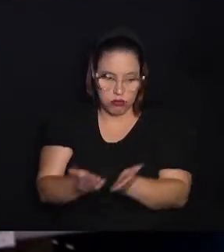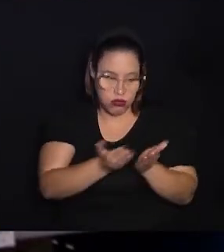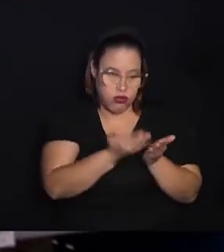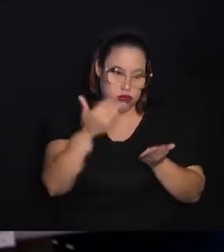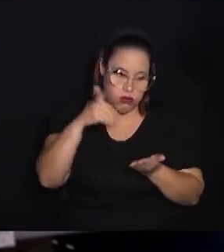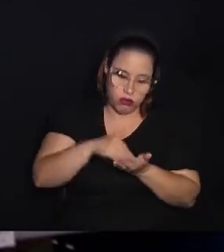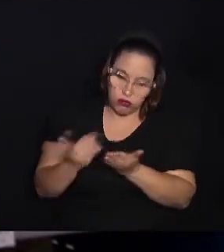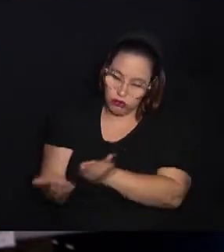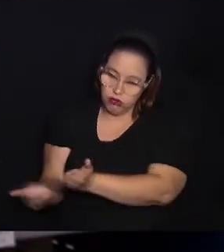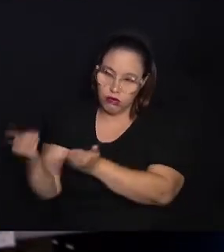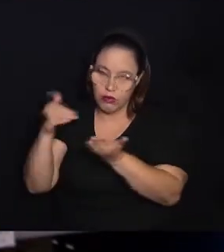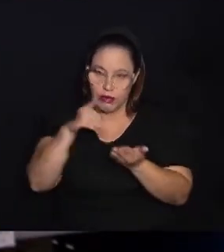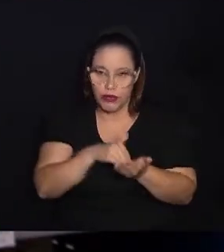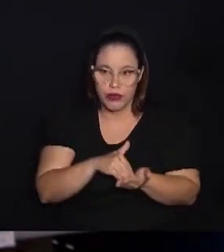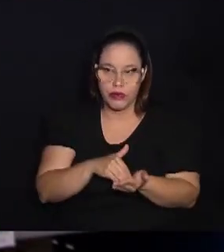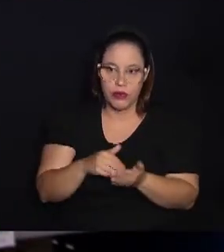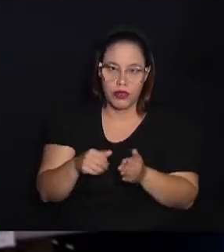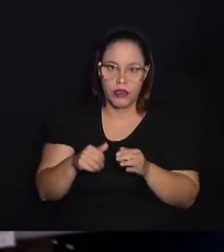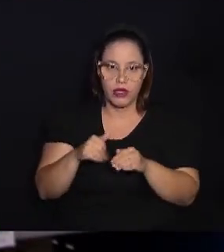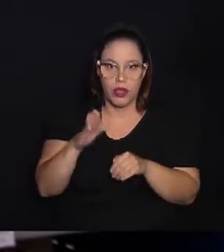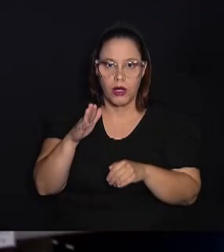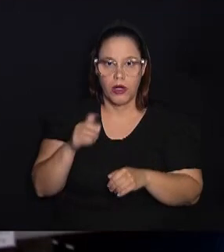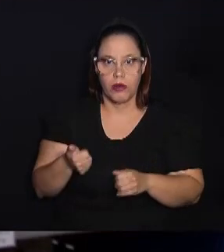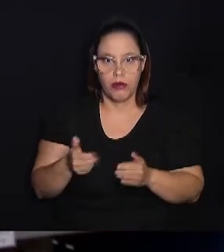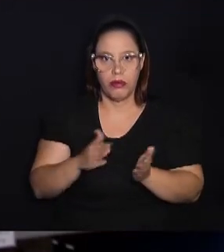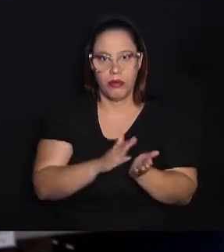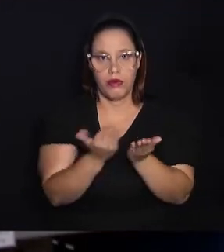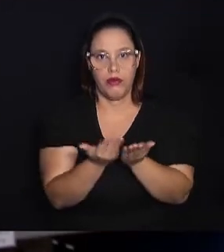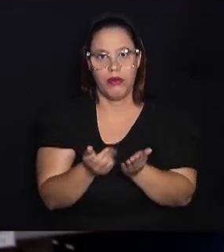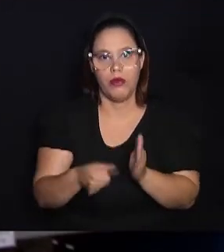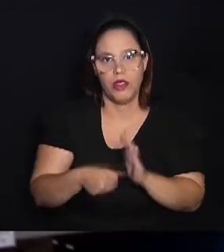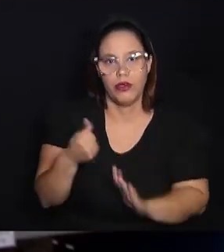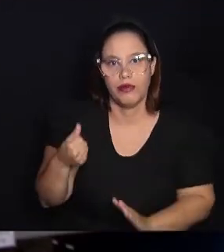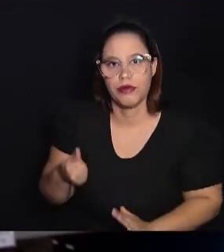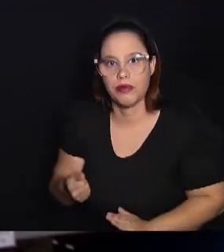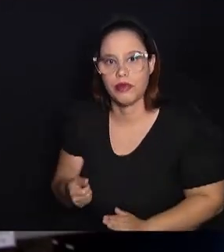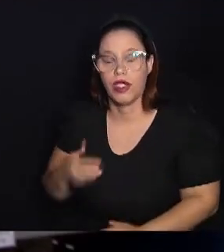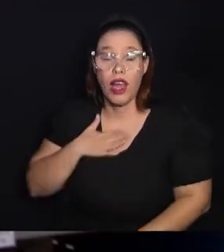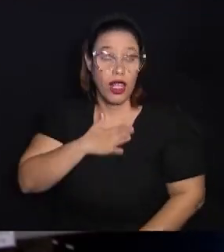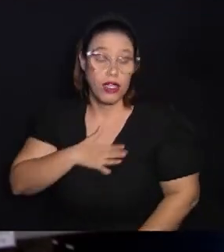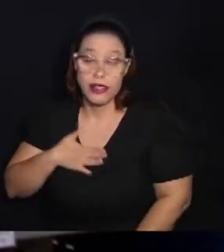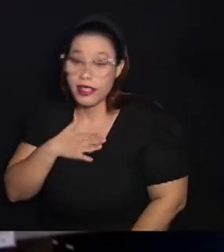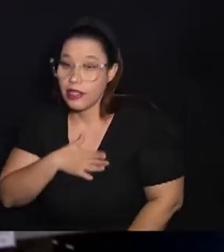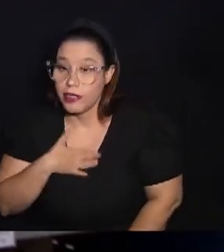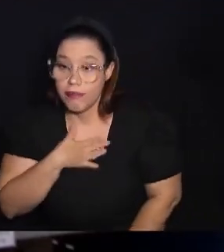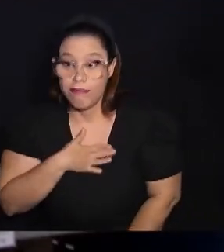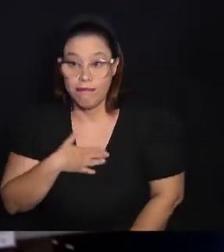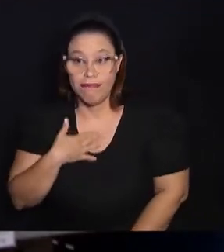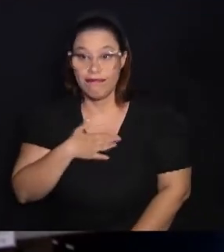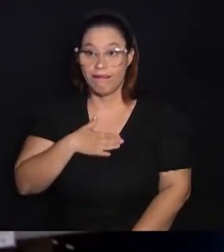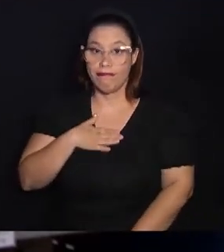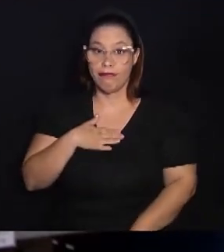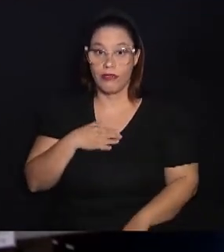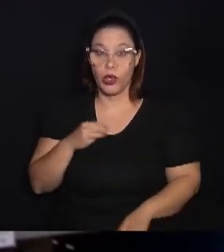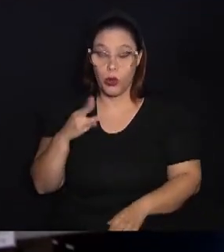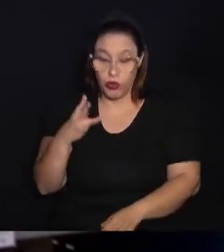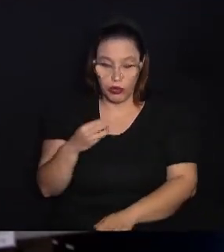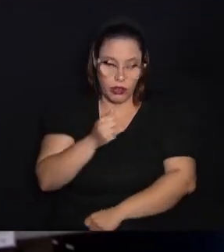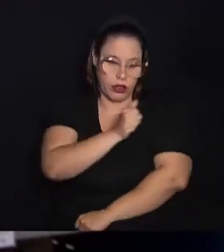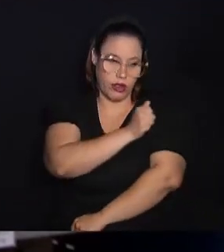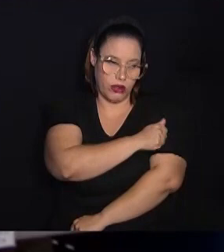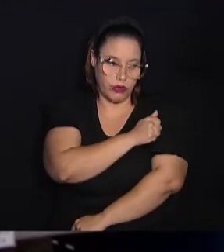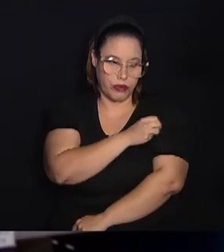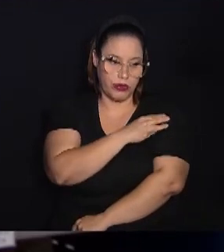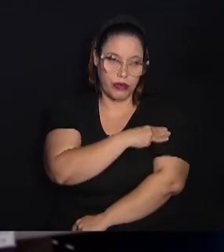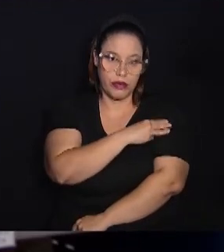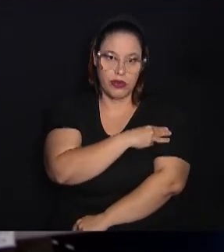E também você pode pegar mais de um livro por vez. E eu gosto muito, assim, é um ambiente que eu tô no terceiro ano, é meu último ano da escola, e